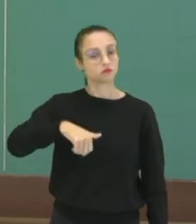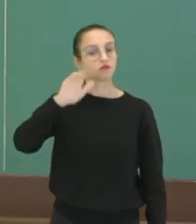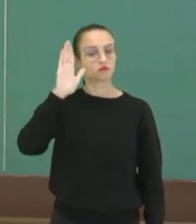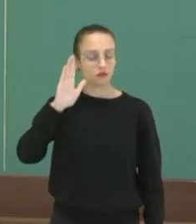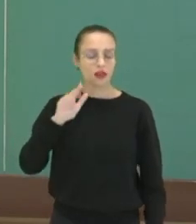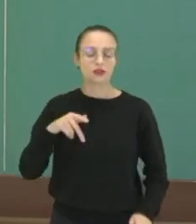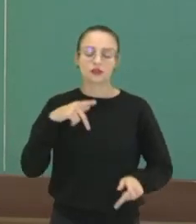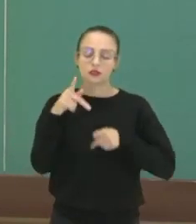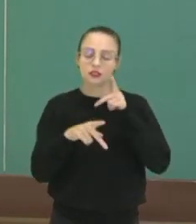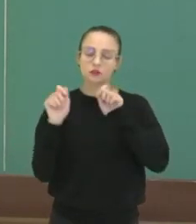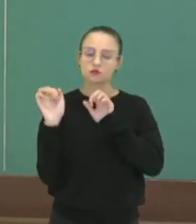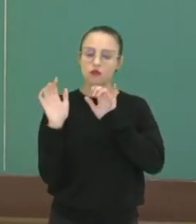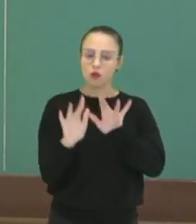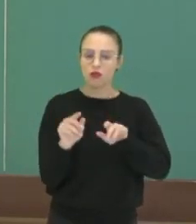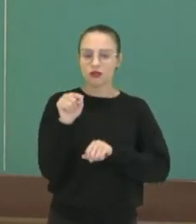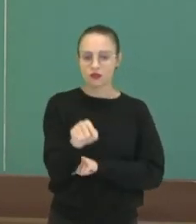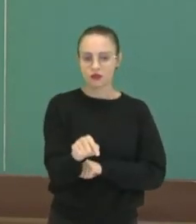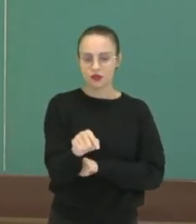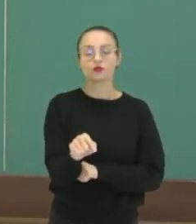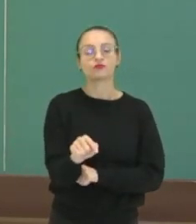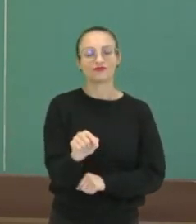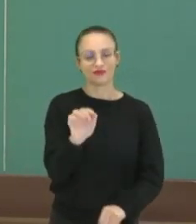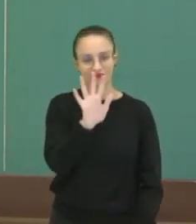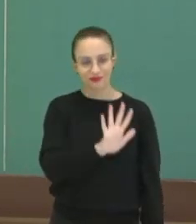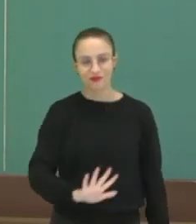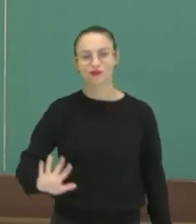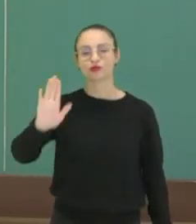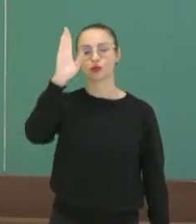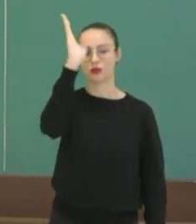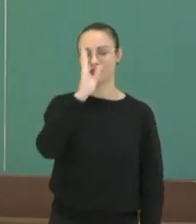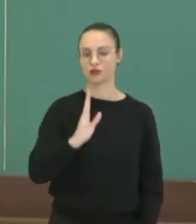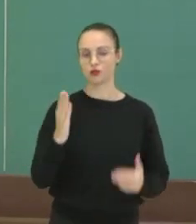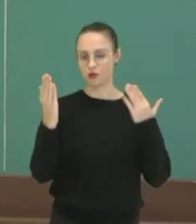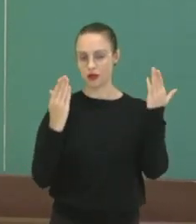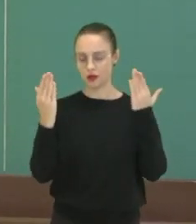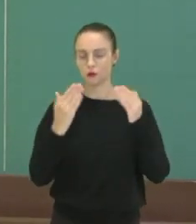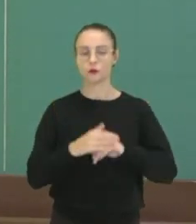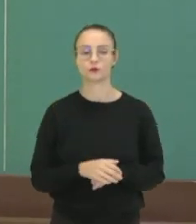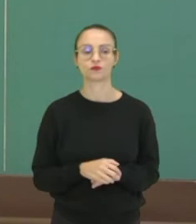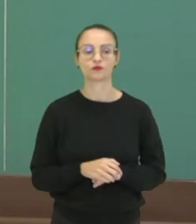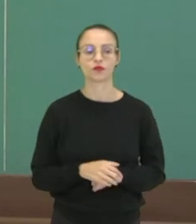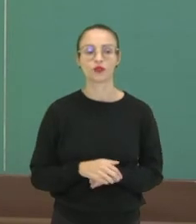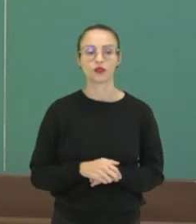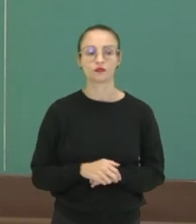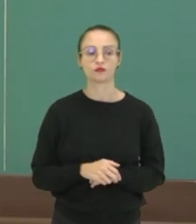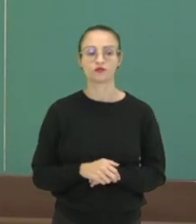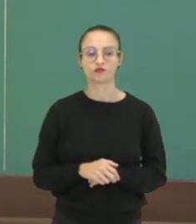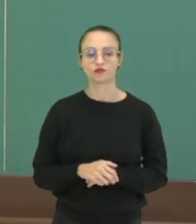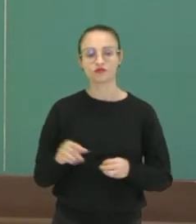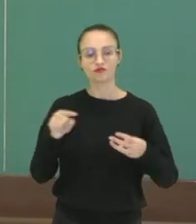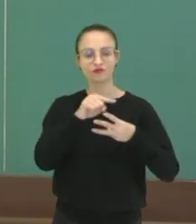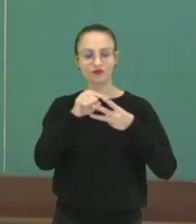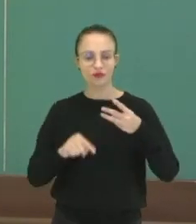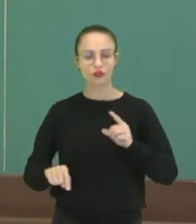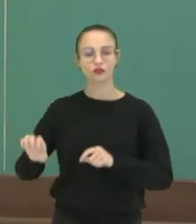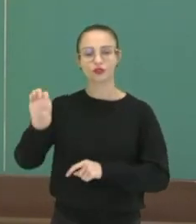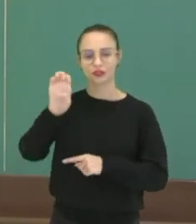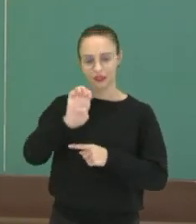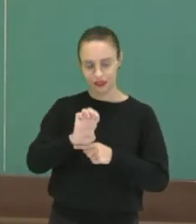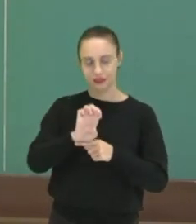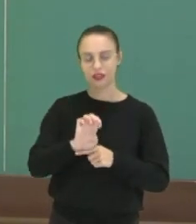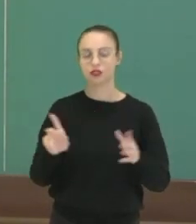mais ocupada de população do Brasil como um todo, né? E ali nós temos os 3 estados, como a gente já tinha falado,